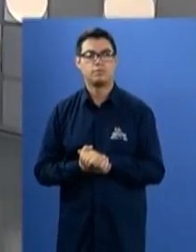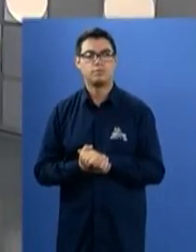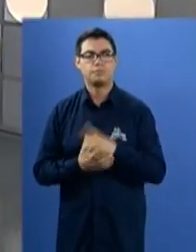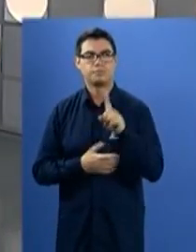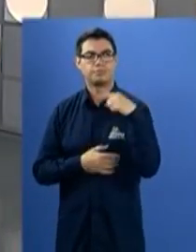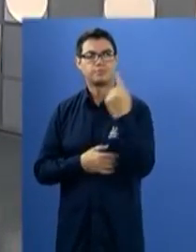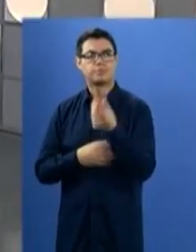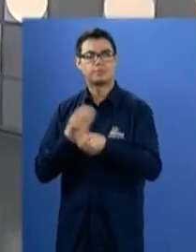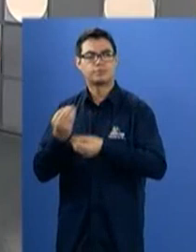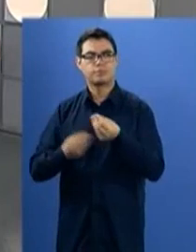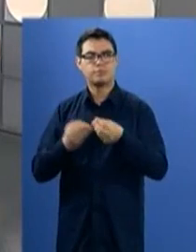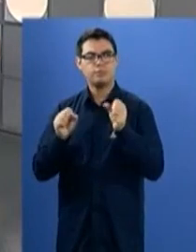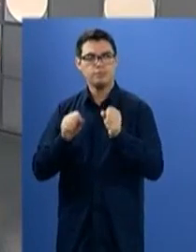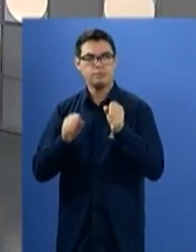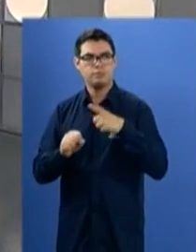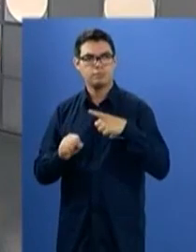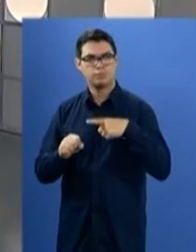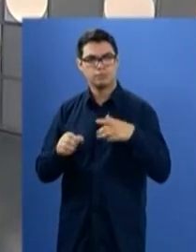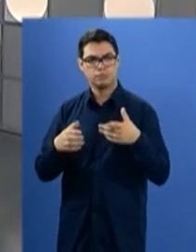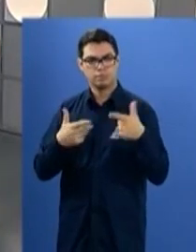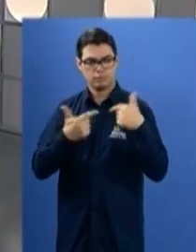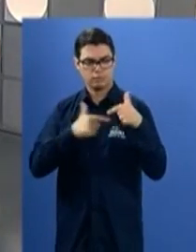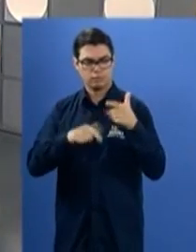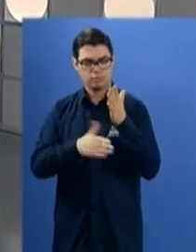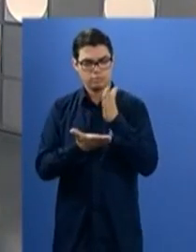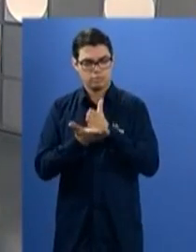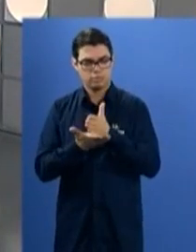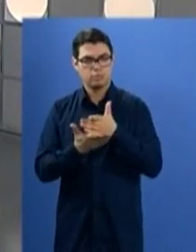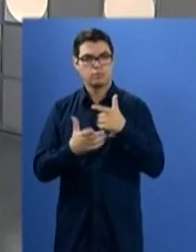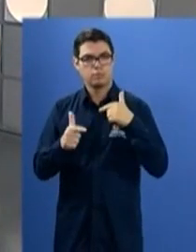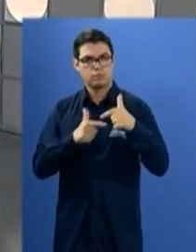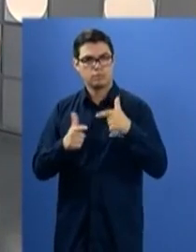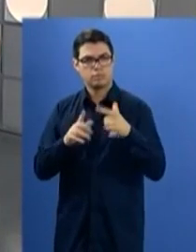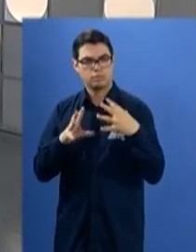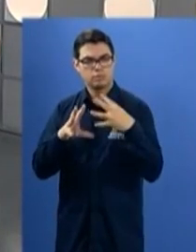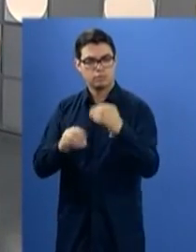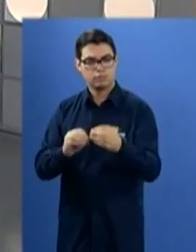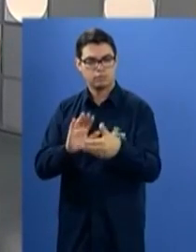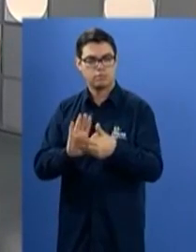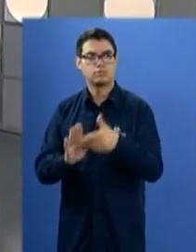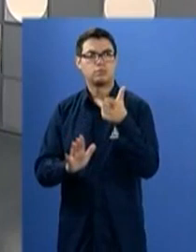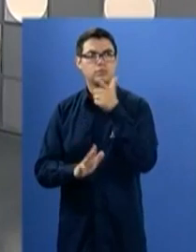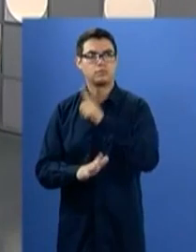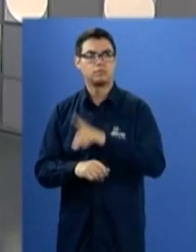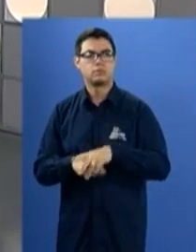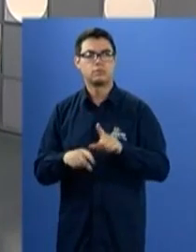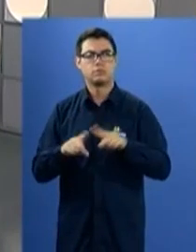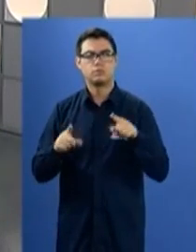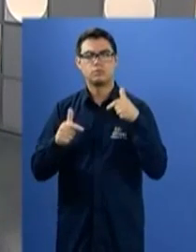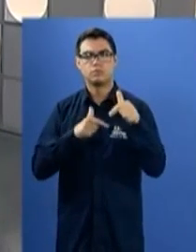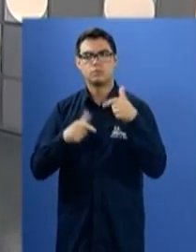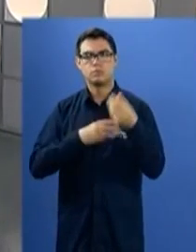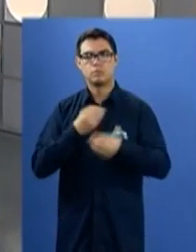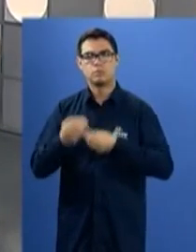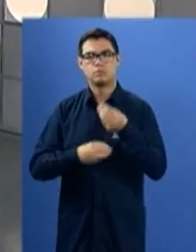Nós podemos ter produtividade parcial, produtividade total. Mas a produtividade é, acima